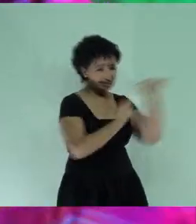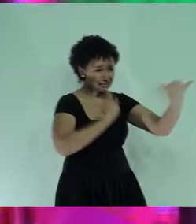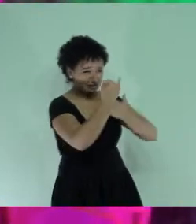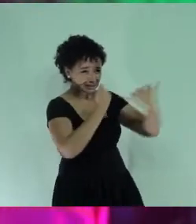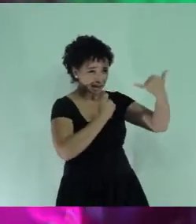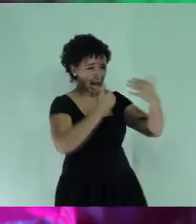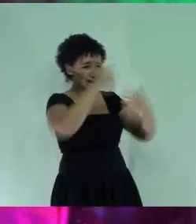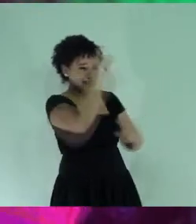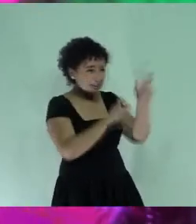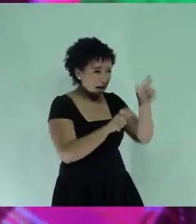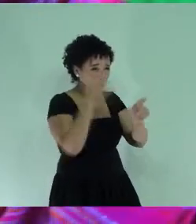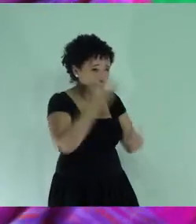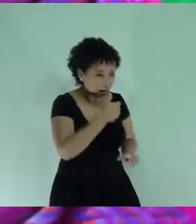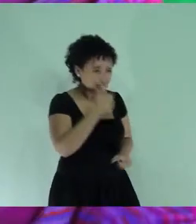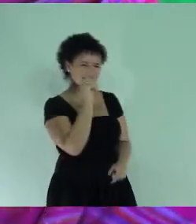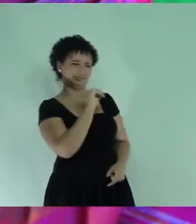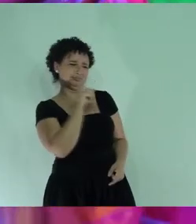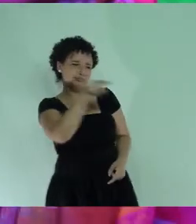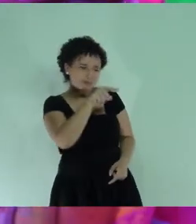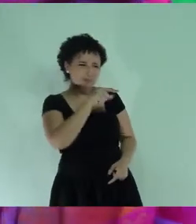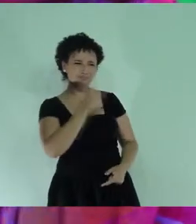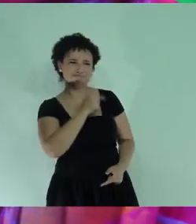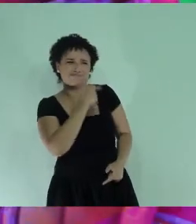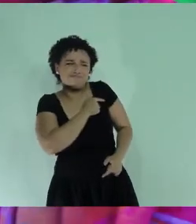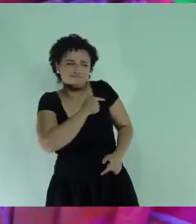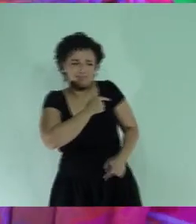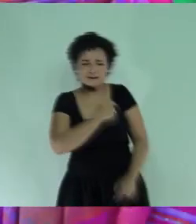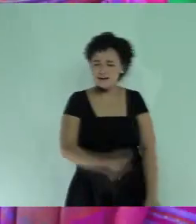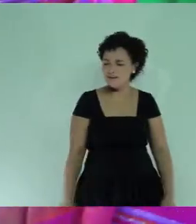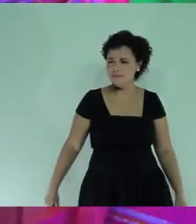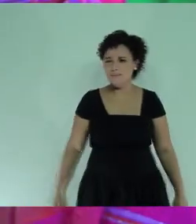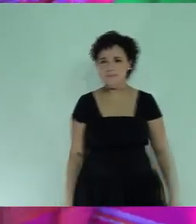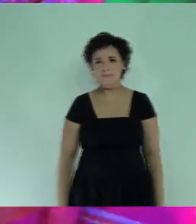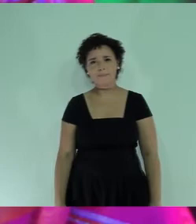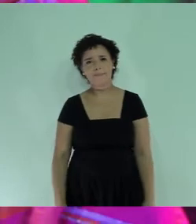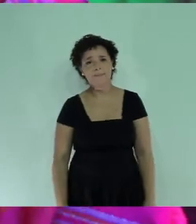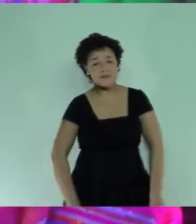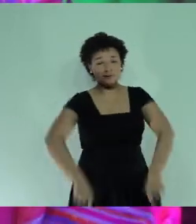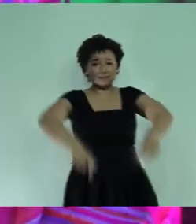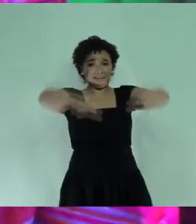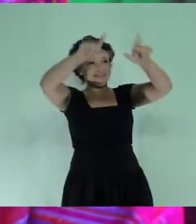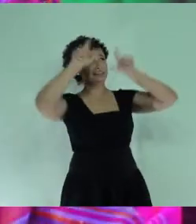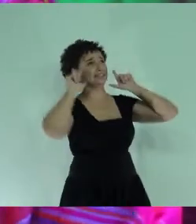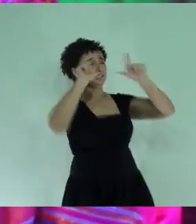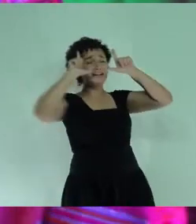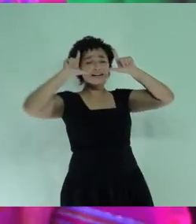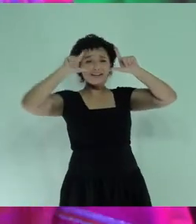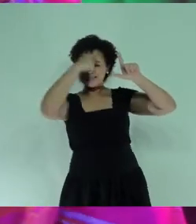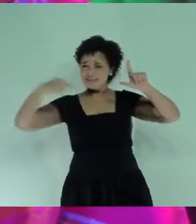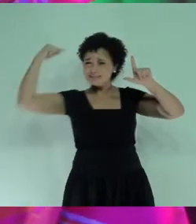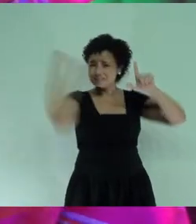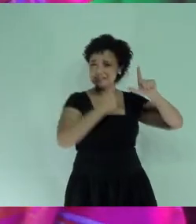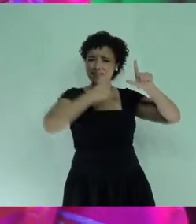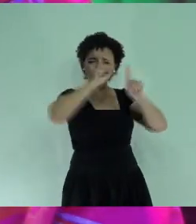influência, péssima aparência, menino indecente, viado. A placa de censura no